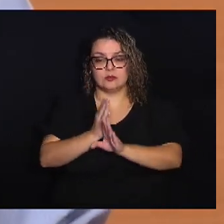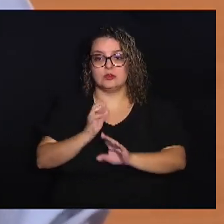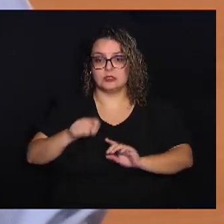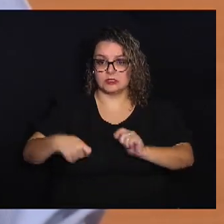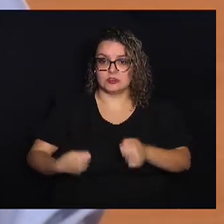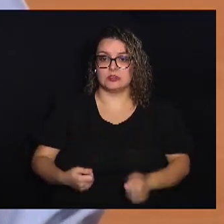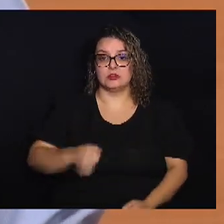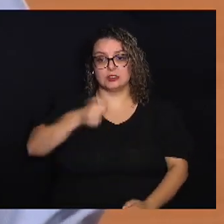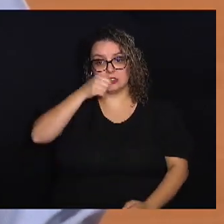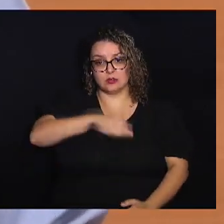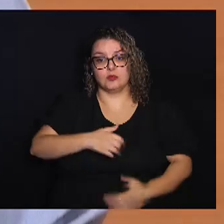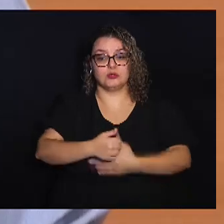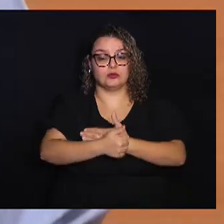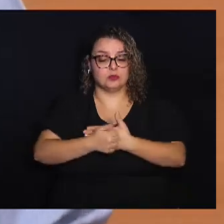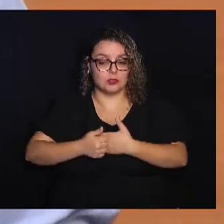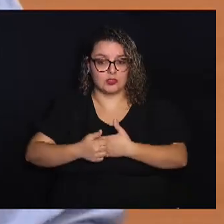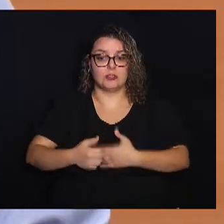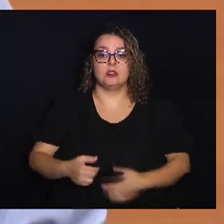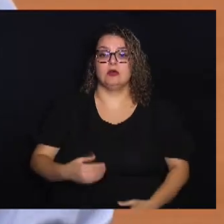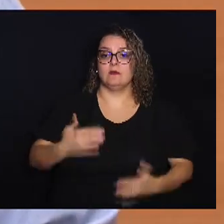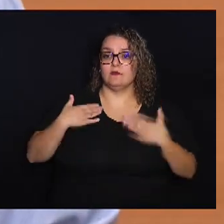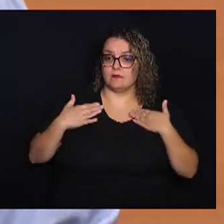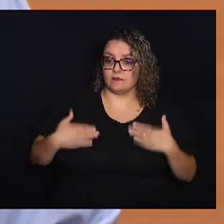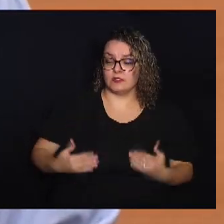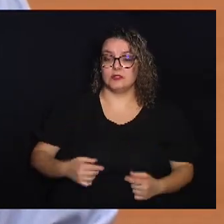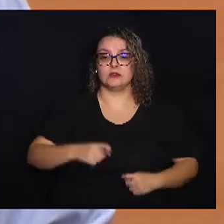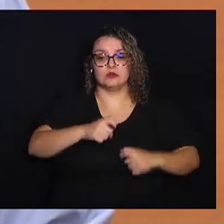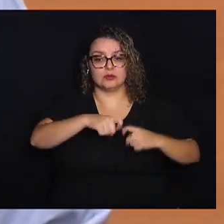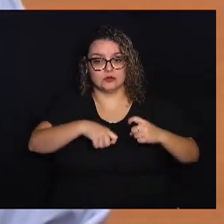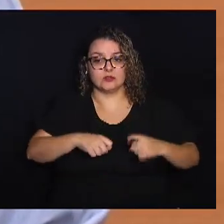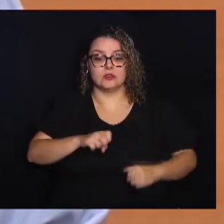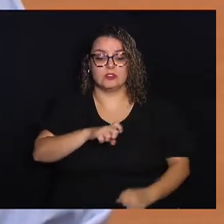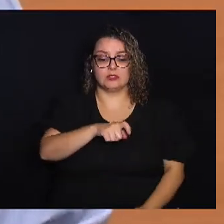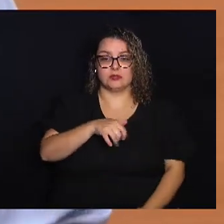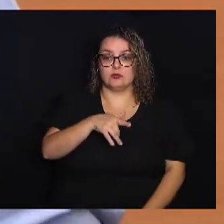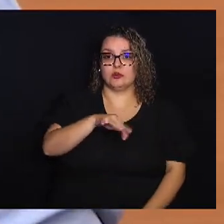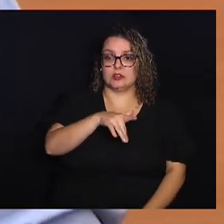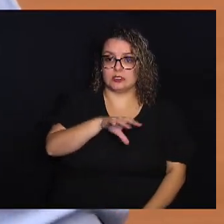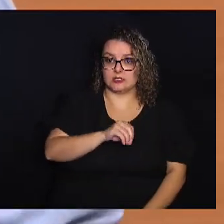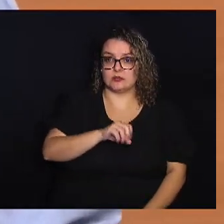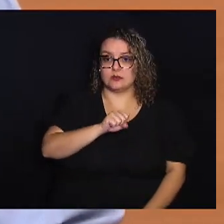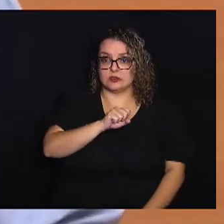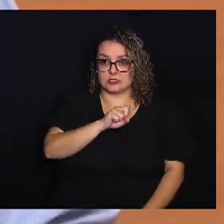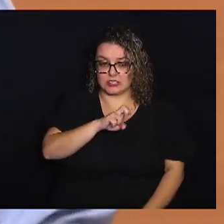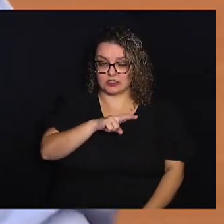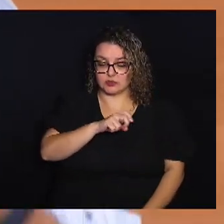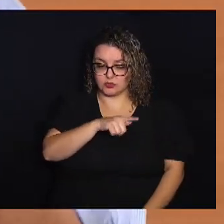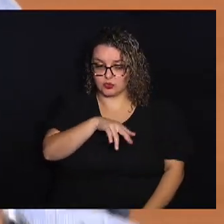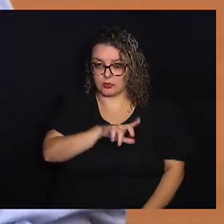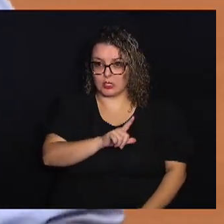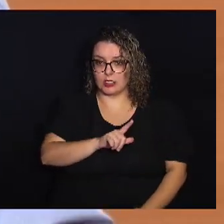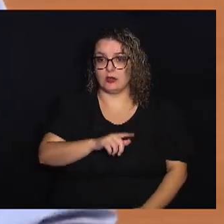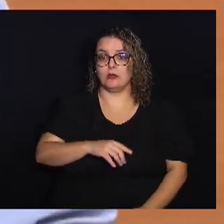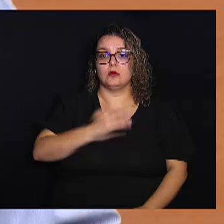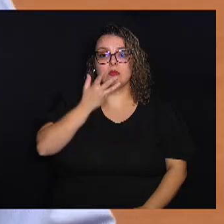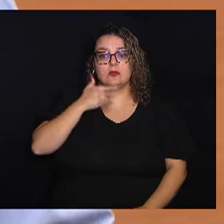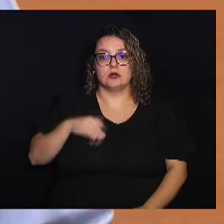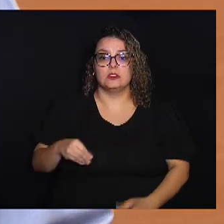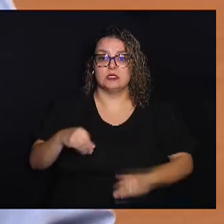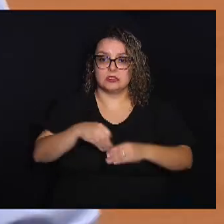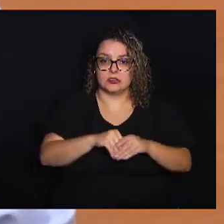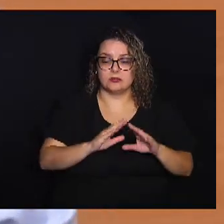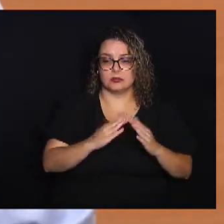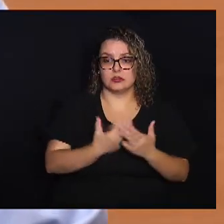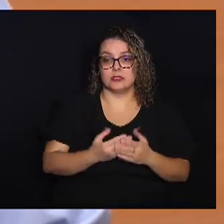abuso moral, físico, sexual e exploração sexual infantil dentro das escolas, ou seja, treinar